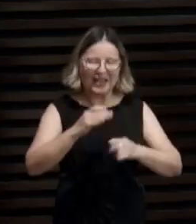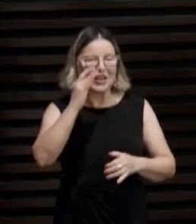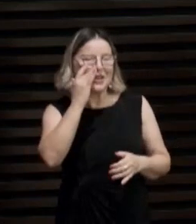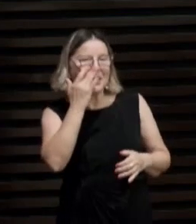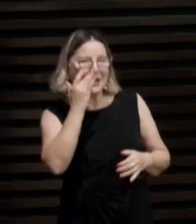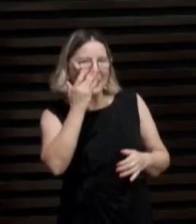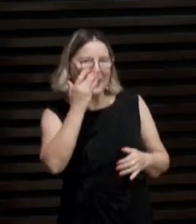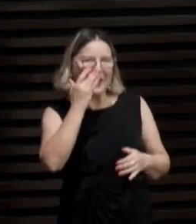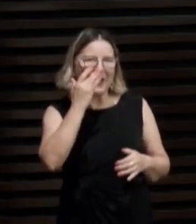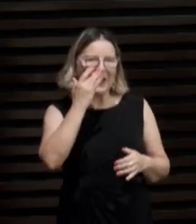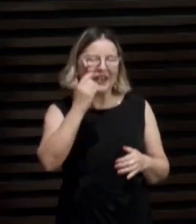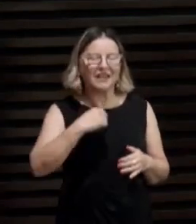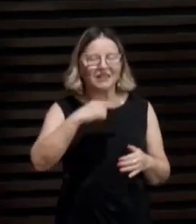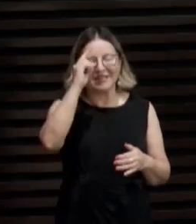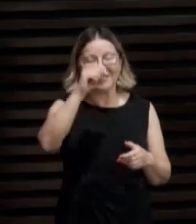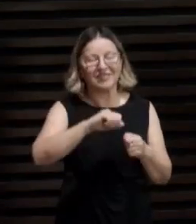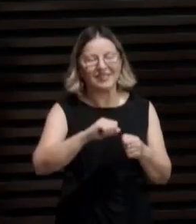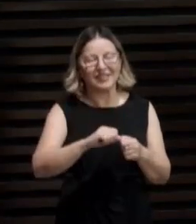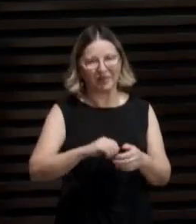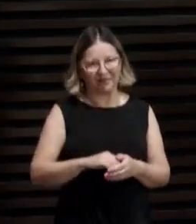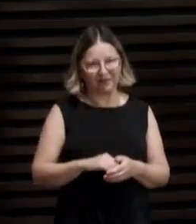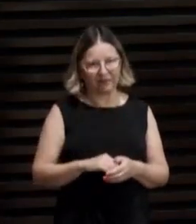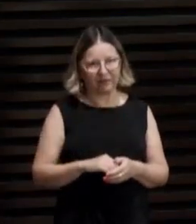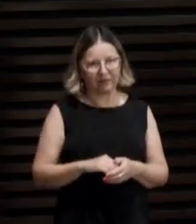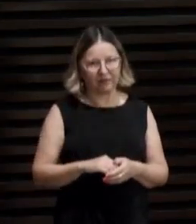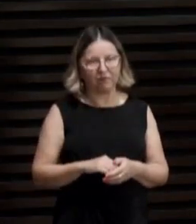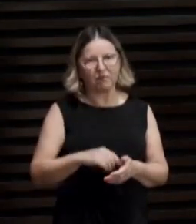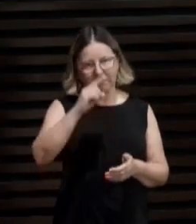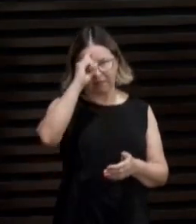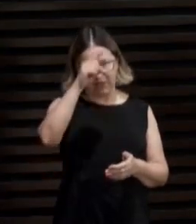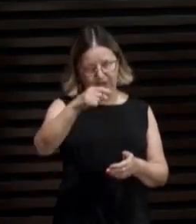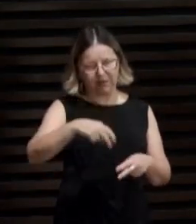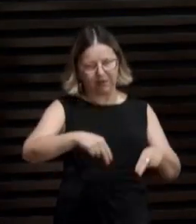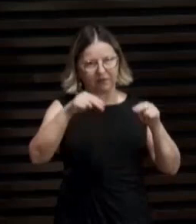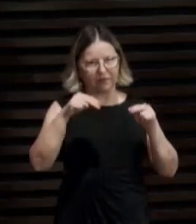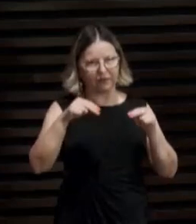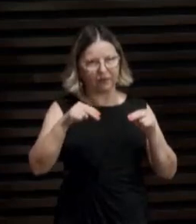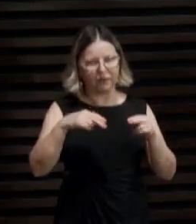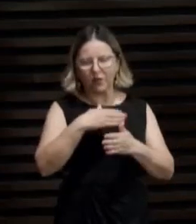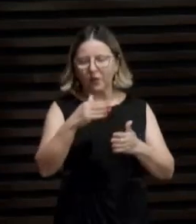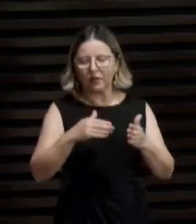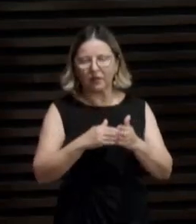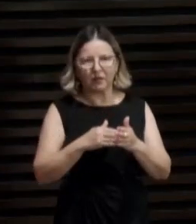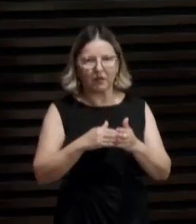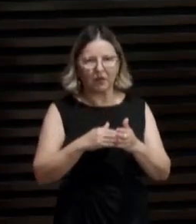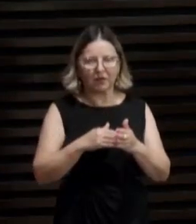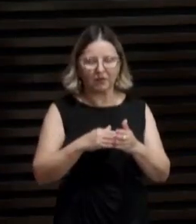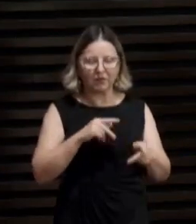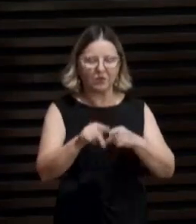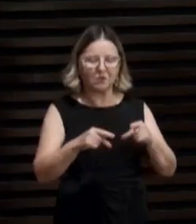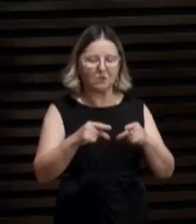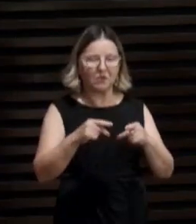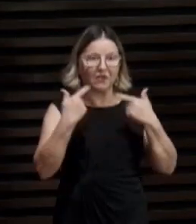Nabucodonosor levantou. Veja bem, a primeira ordem dele é para todos os povos, línguas